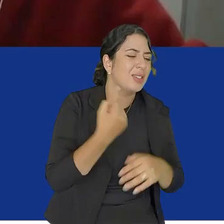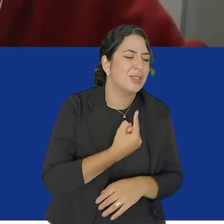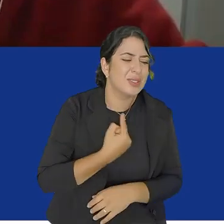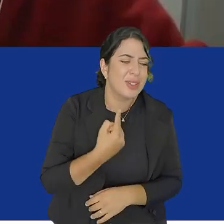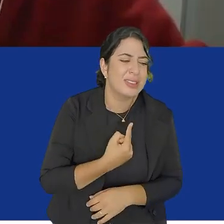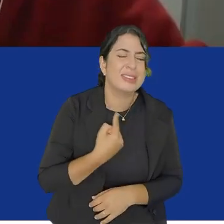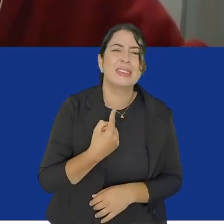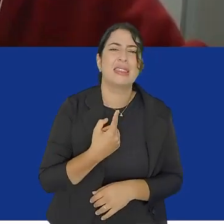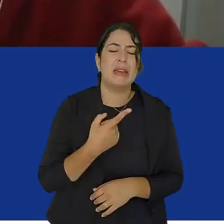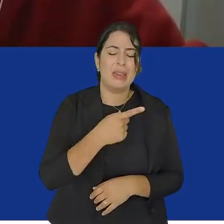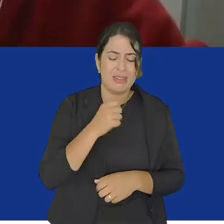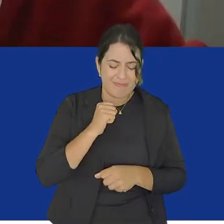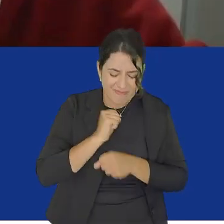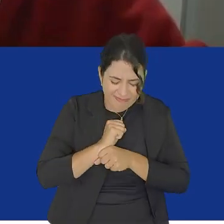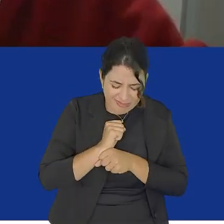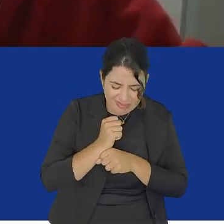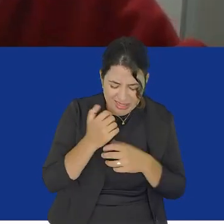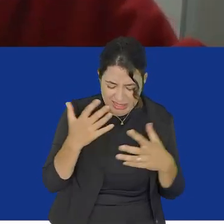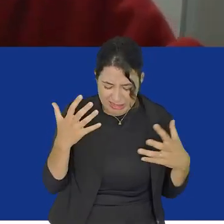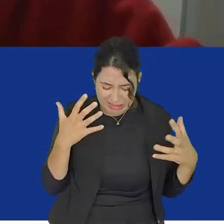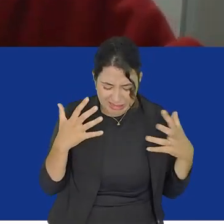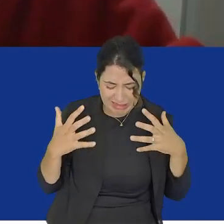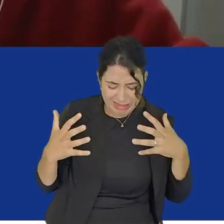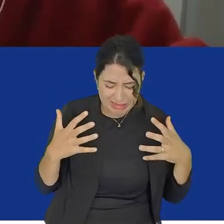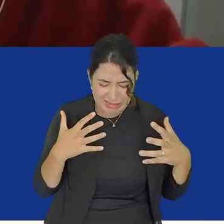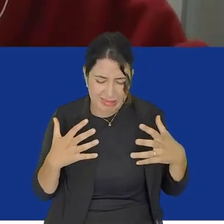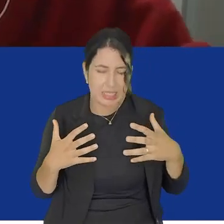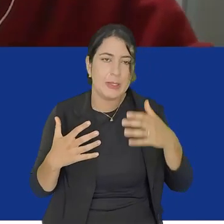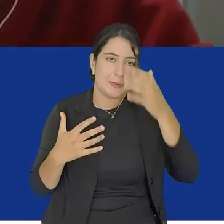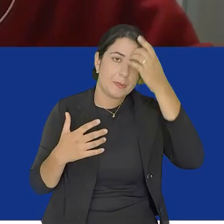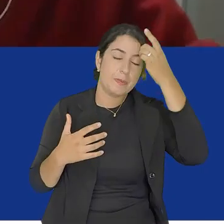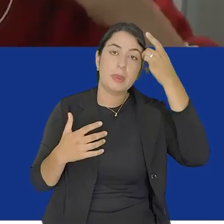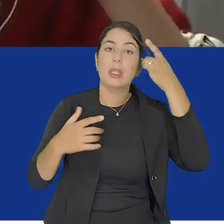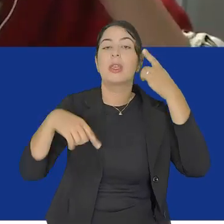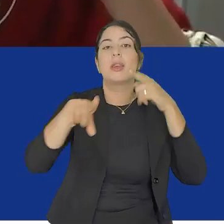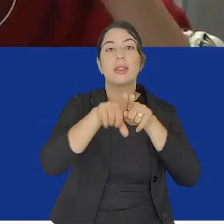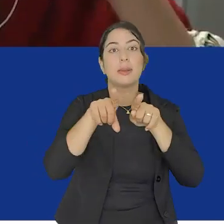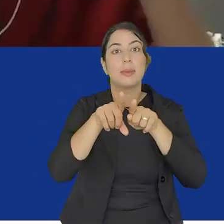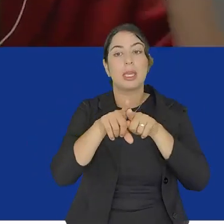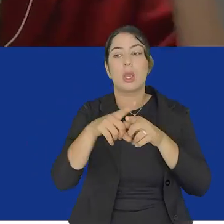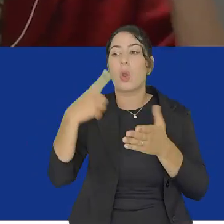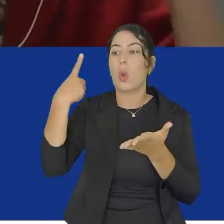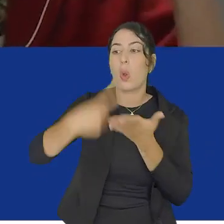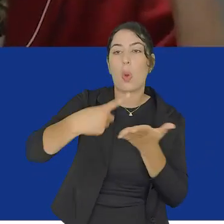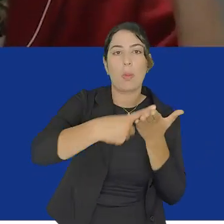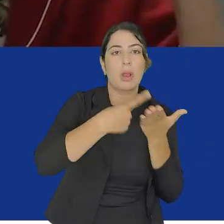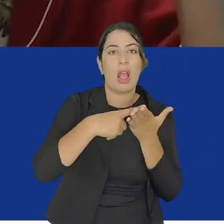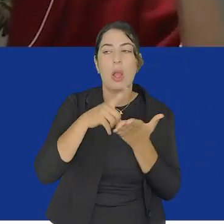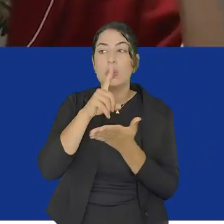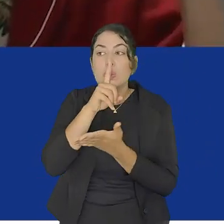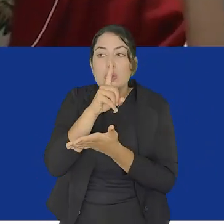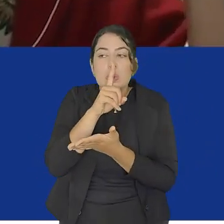que o paralisa. Também o pacto do silêncio que vem pela própria,